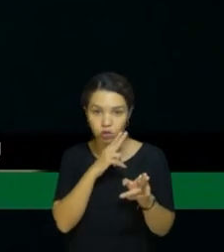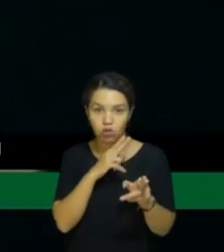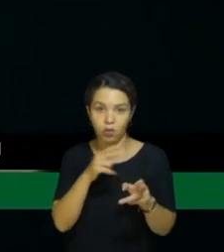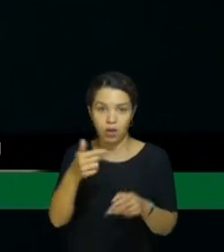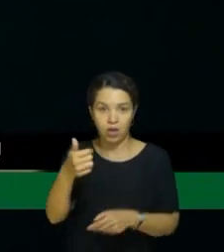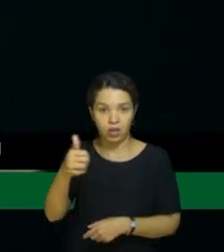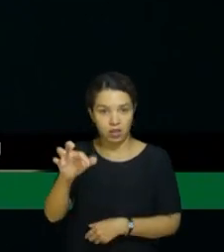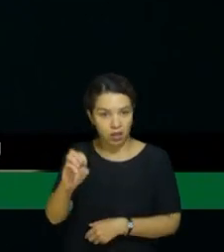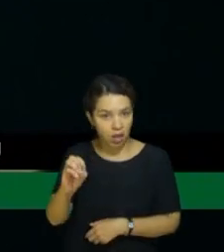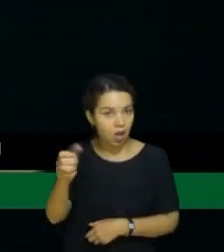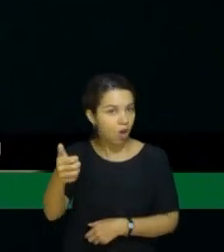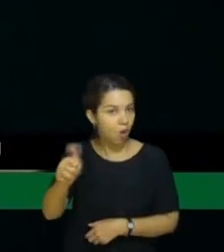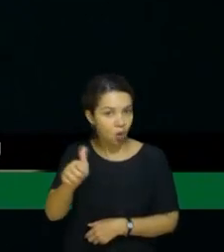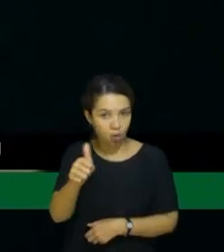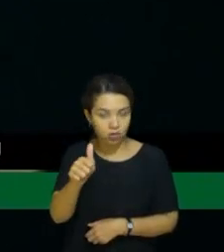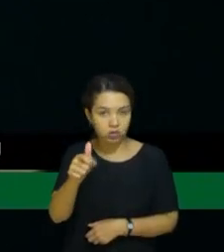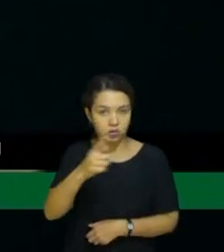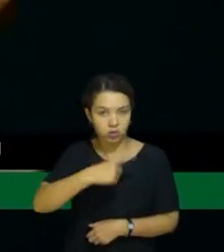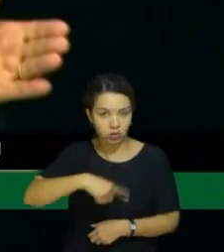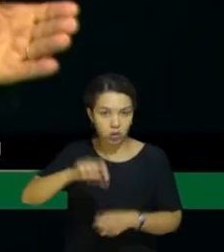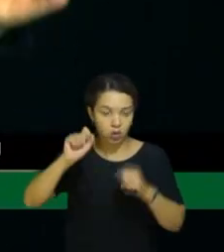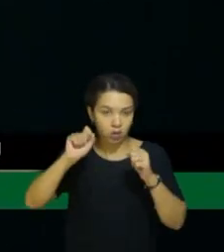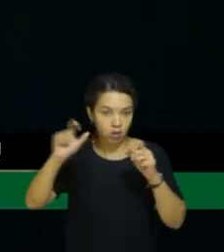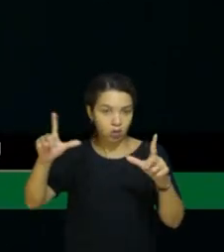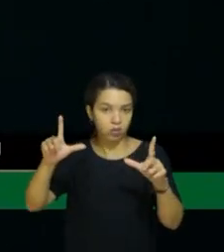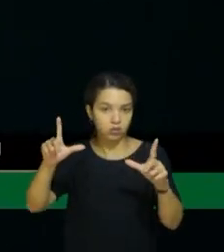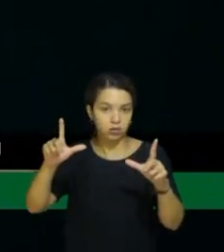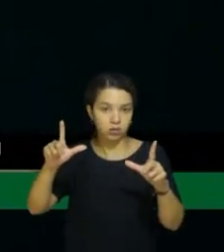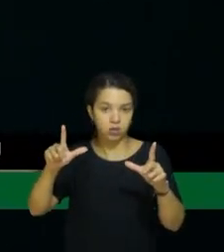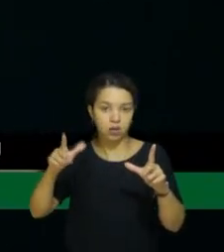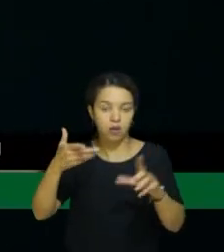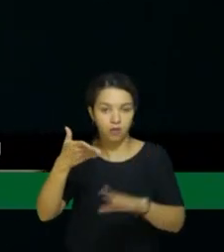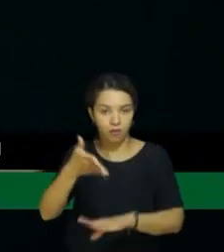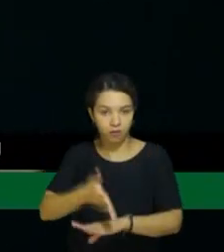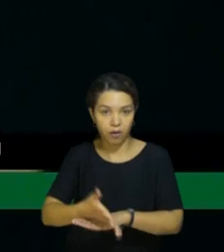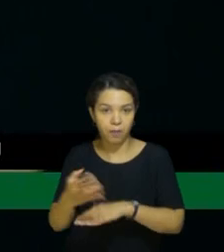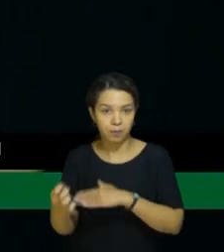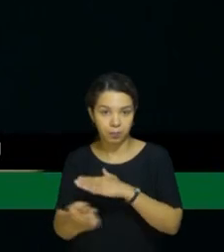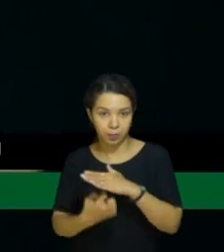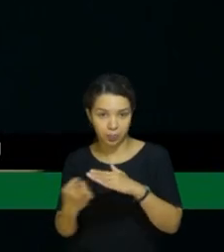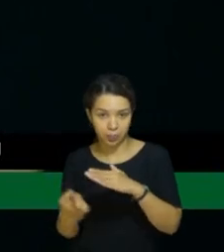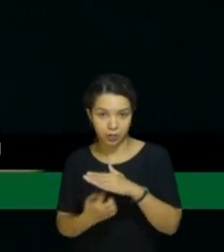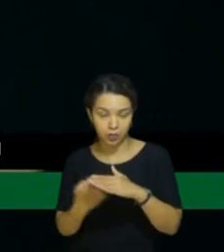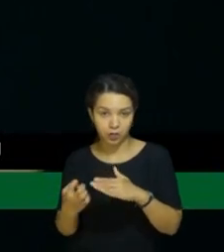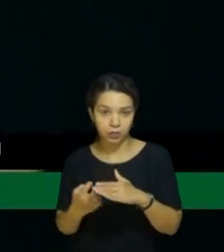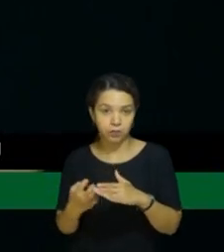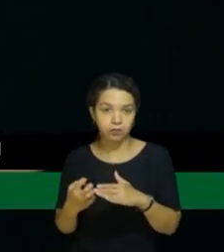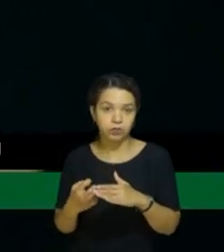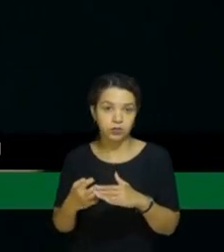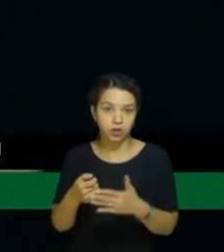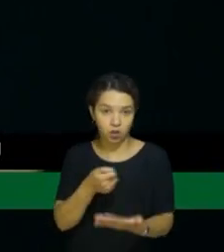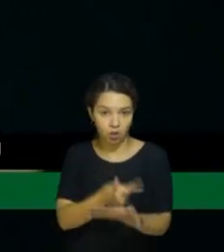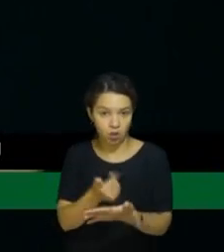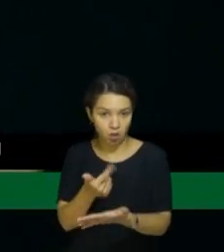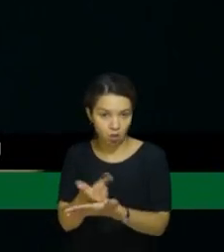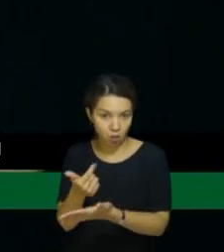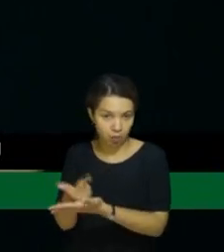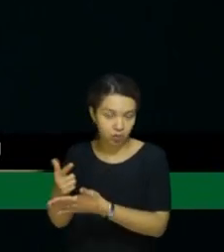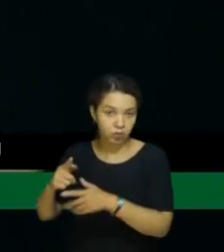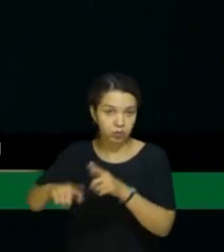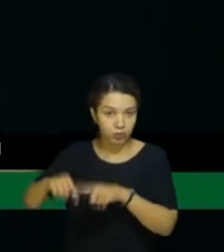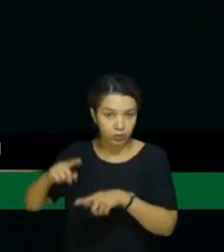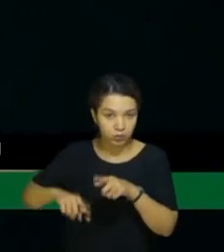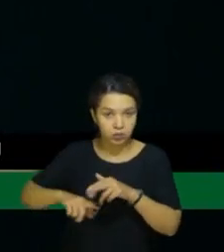perdão nós acordamos Quando vamos às nossas empresas nós vamos fazer as compras dos nossos insumos das